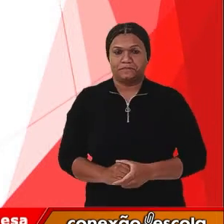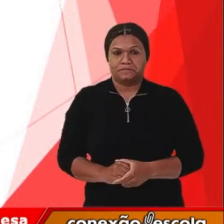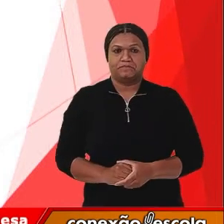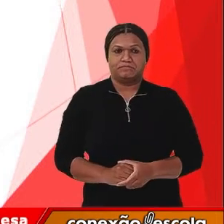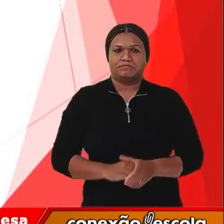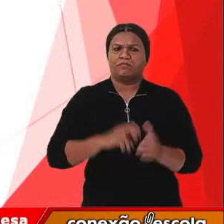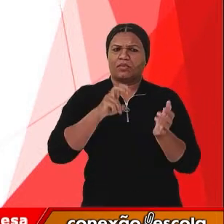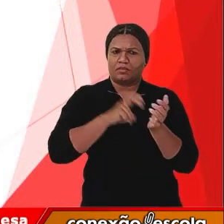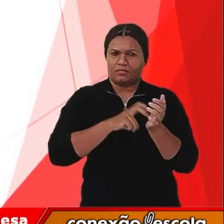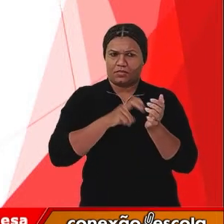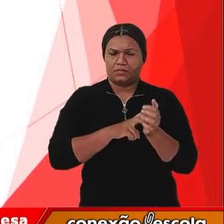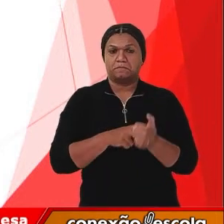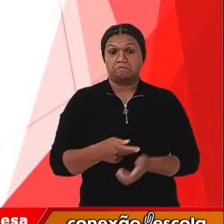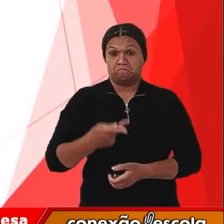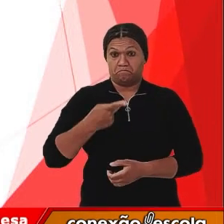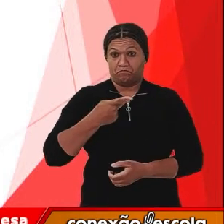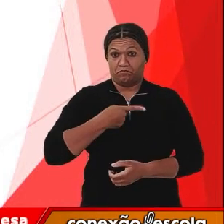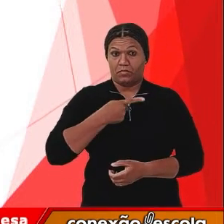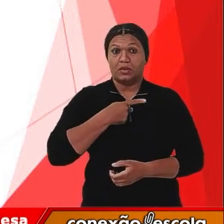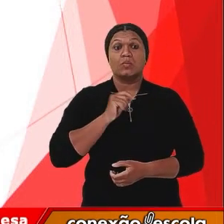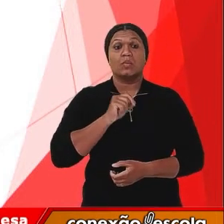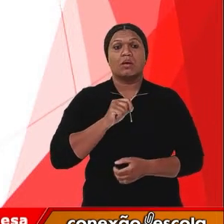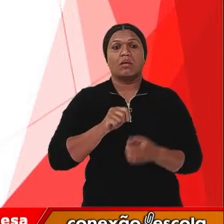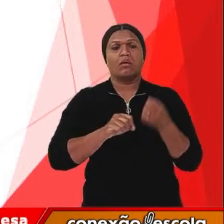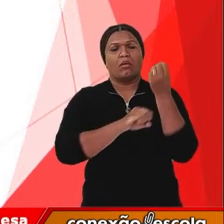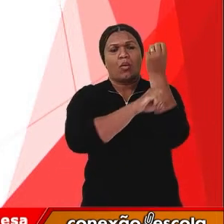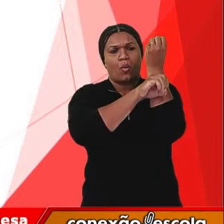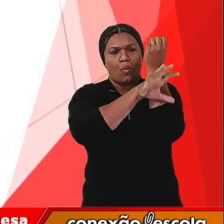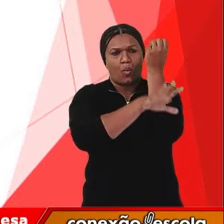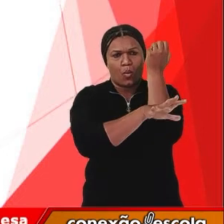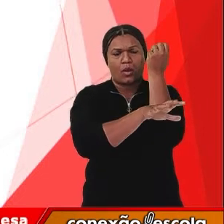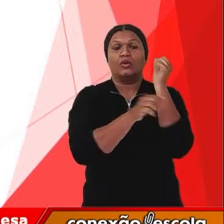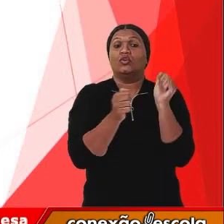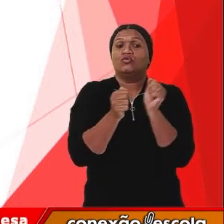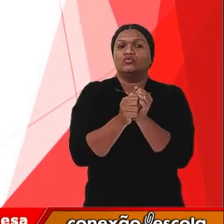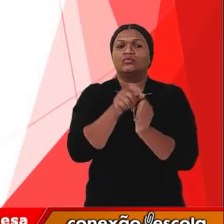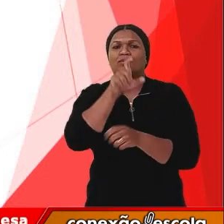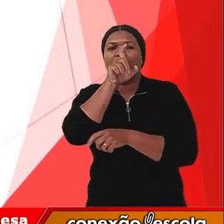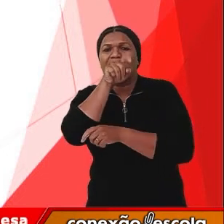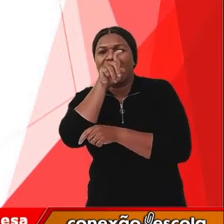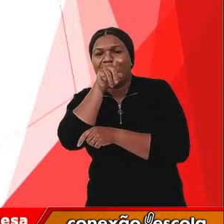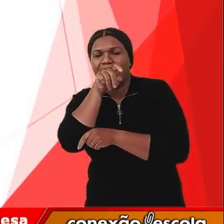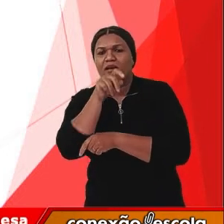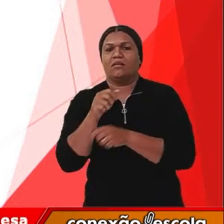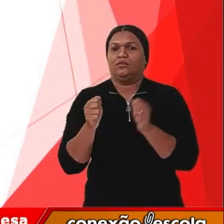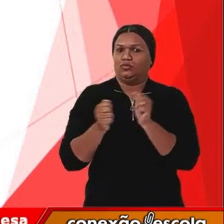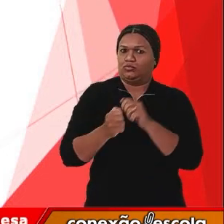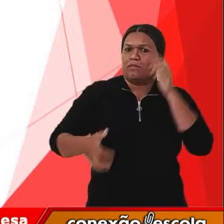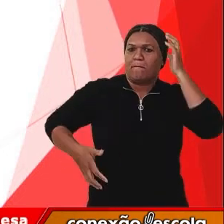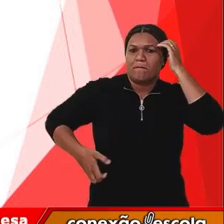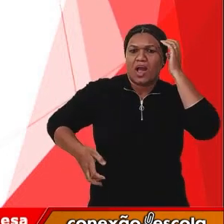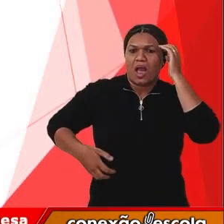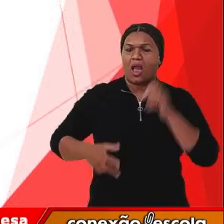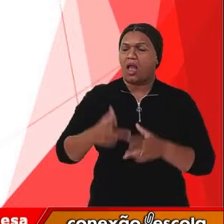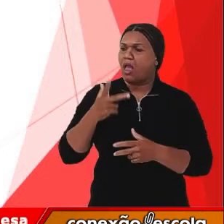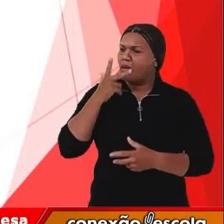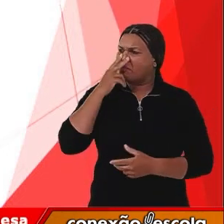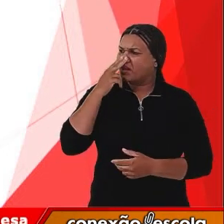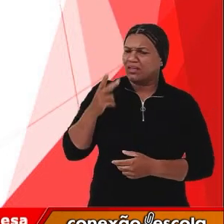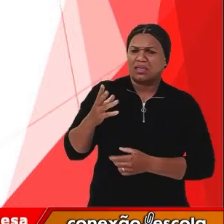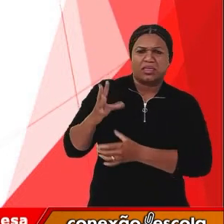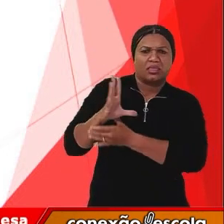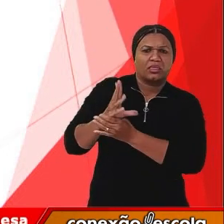hoje de manhã a minha sombra com meu papagaio e meu macaco começam a mim